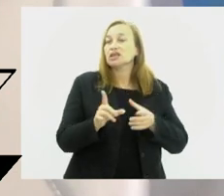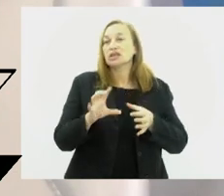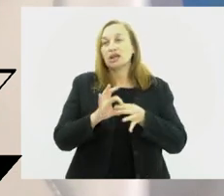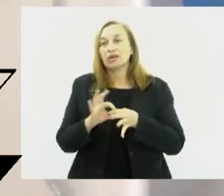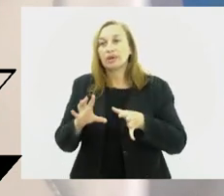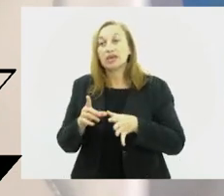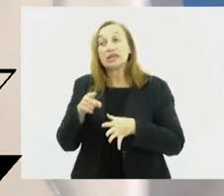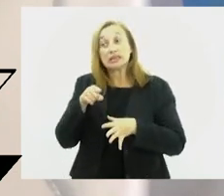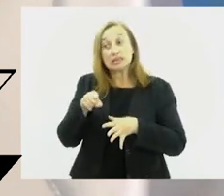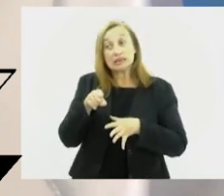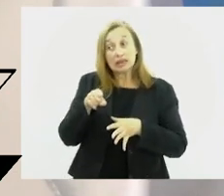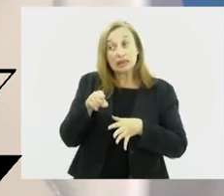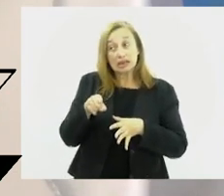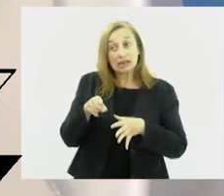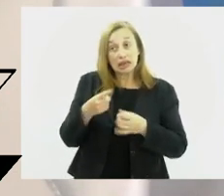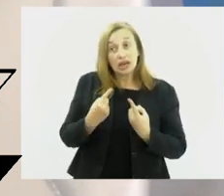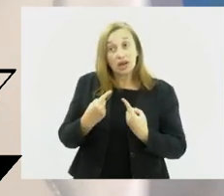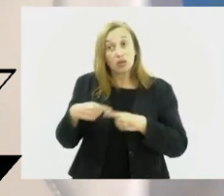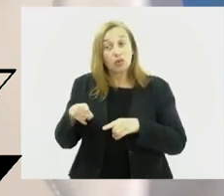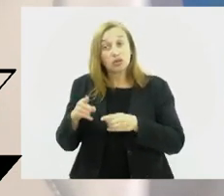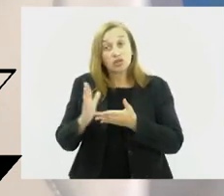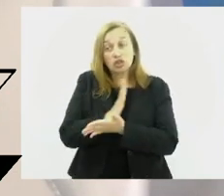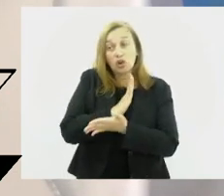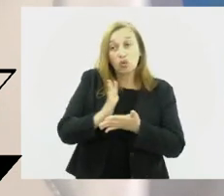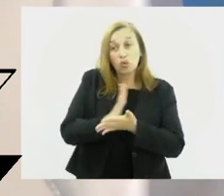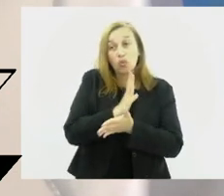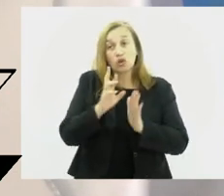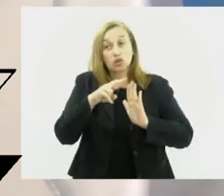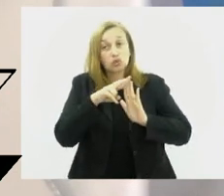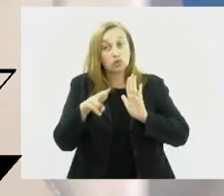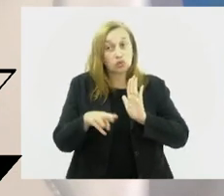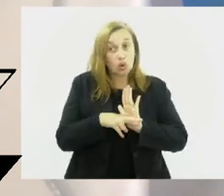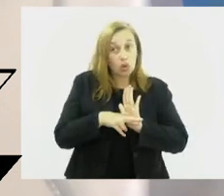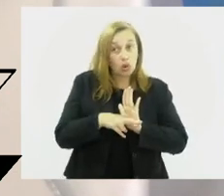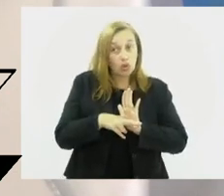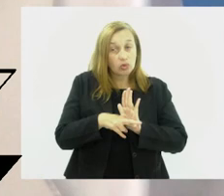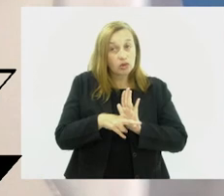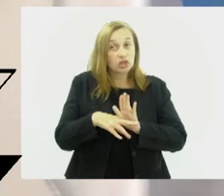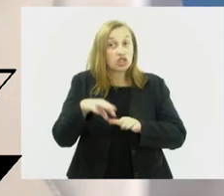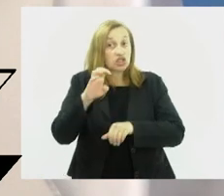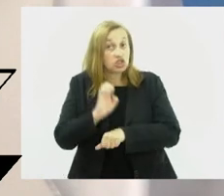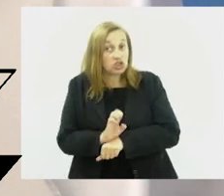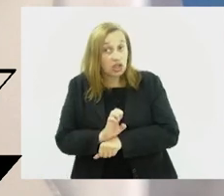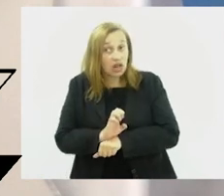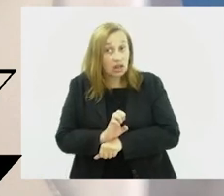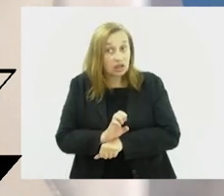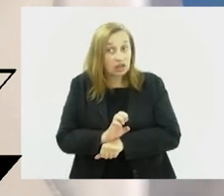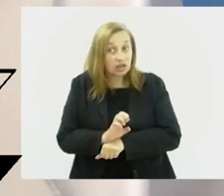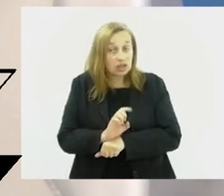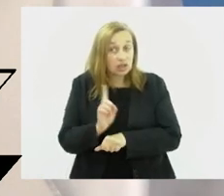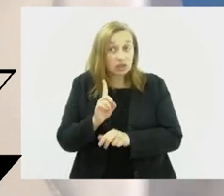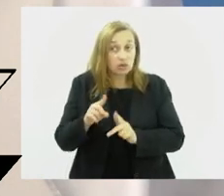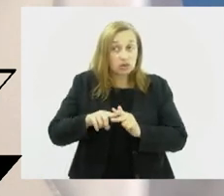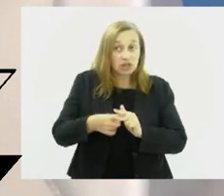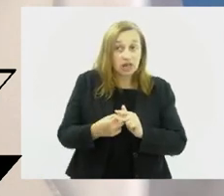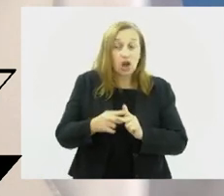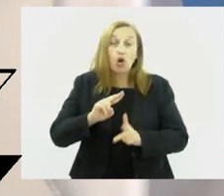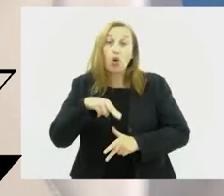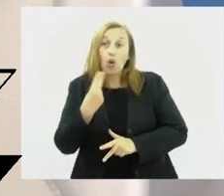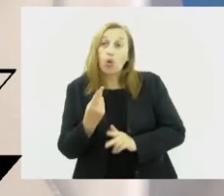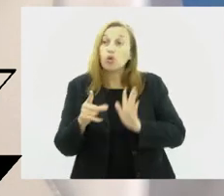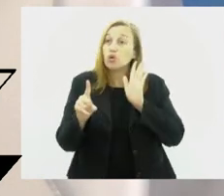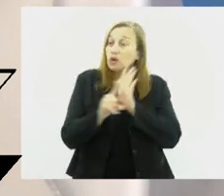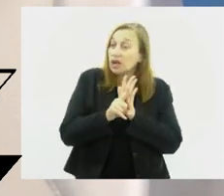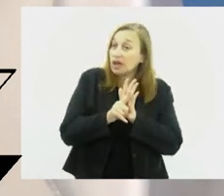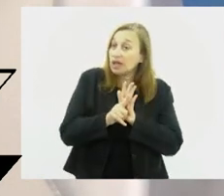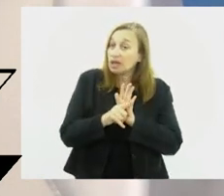proposição contraria alguma norma vigente de âmbito estadual sem alterá-la, ou alguma lei que não